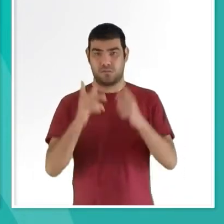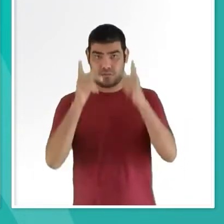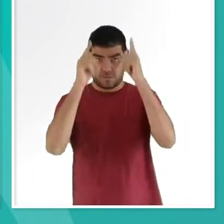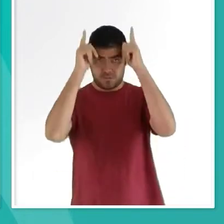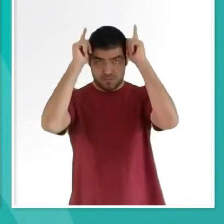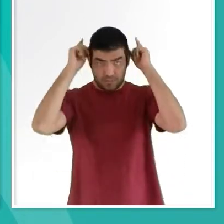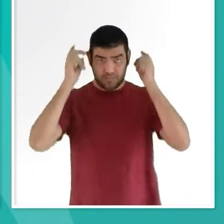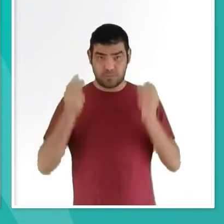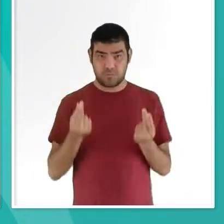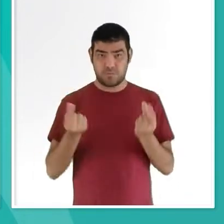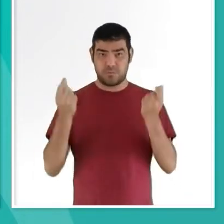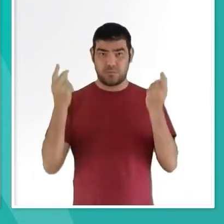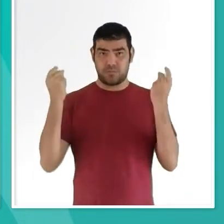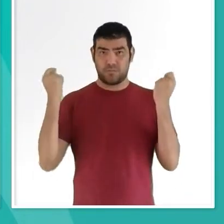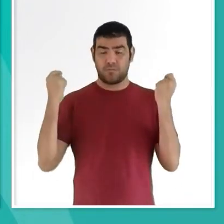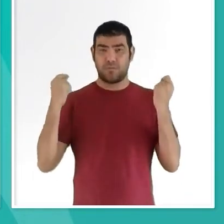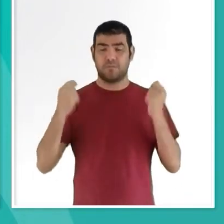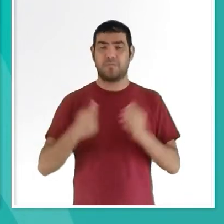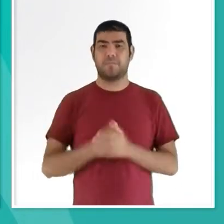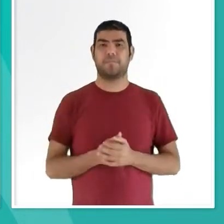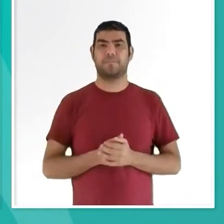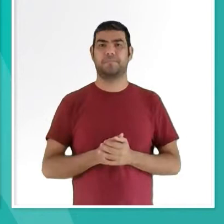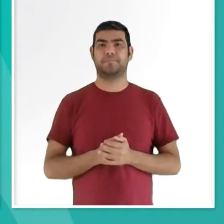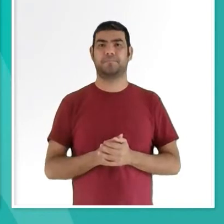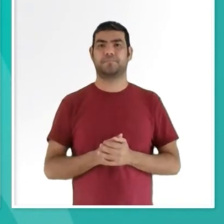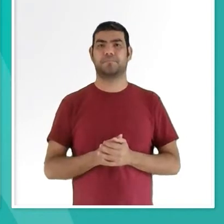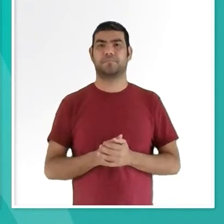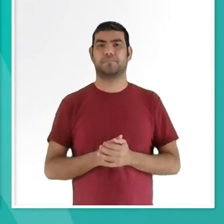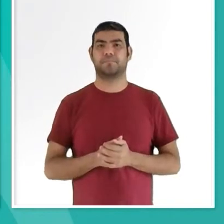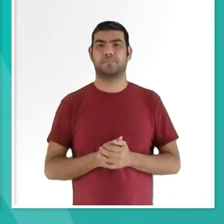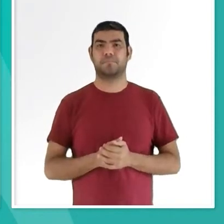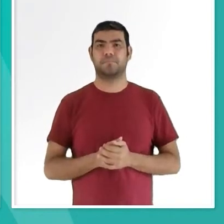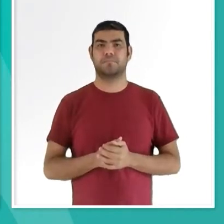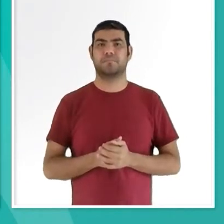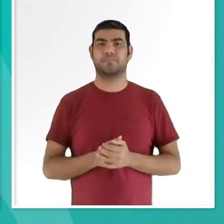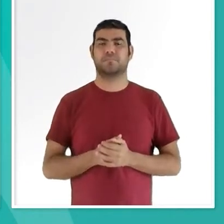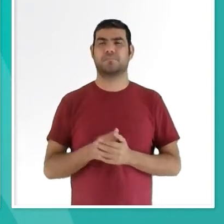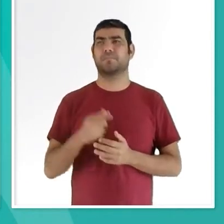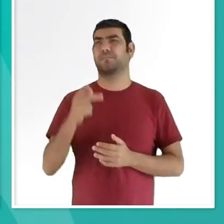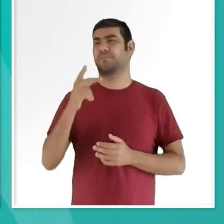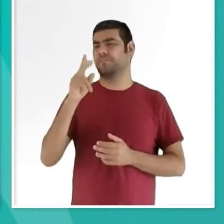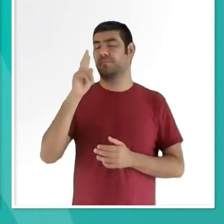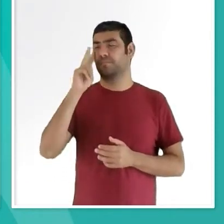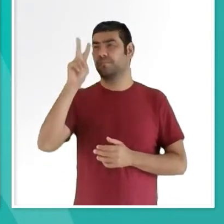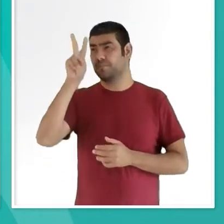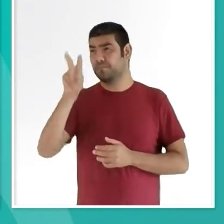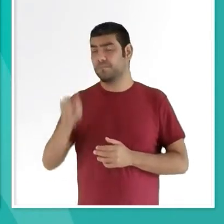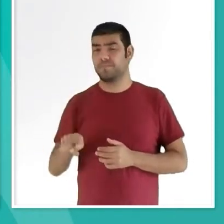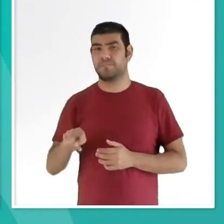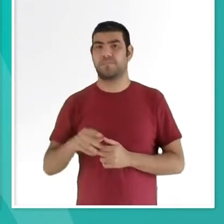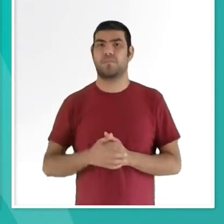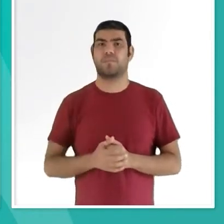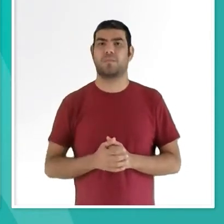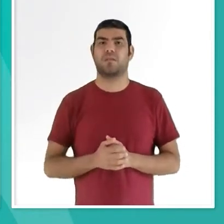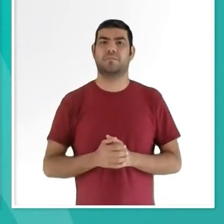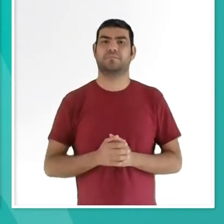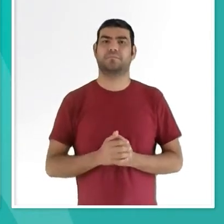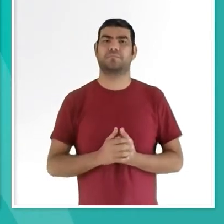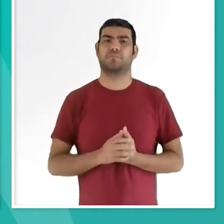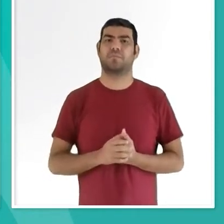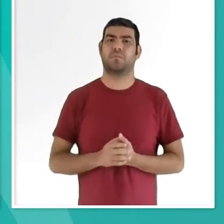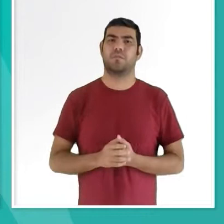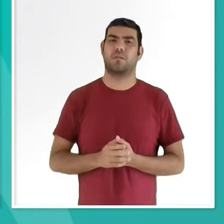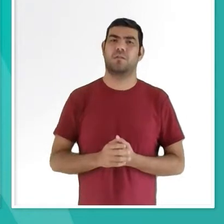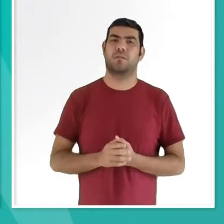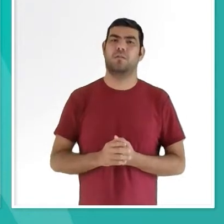helenos, persas, maias e incas, aqui na América do Sul, e muitos outros povos já